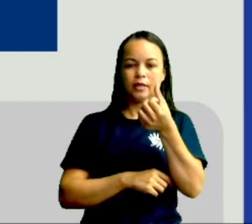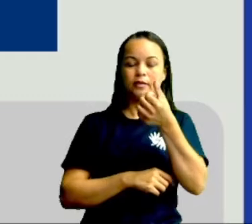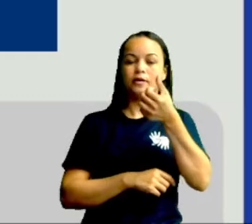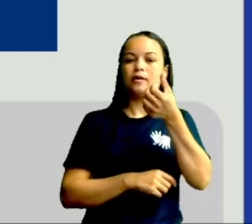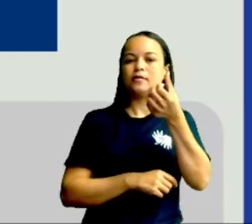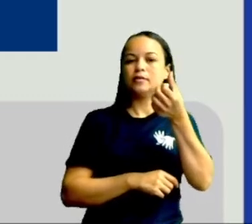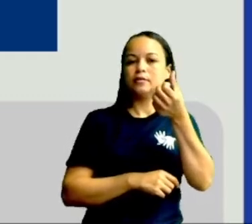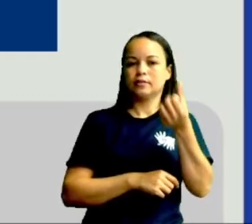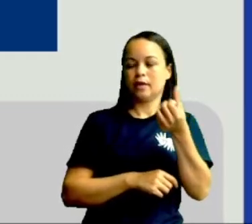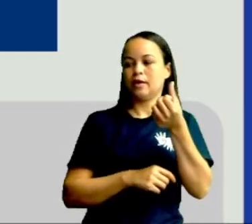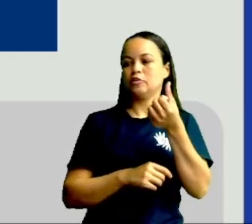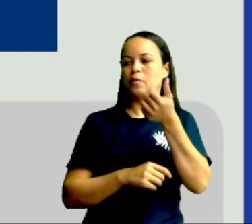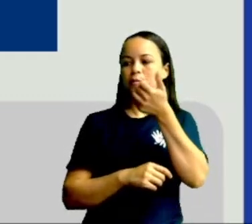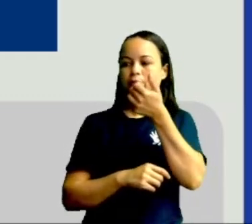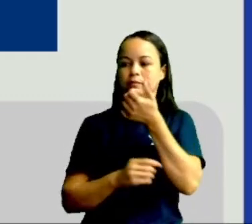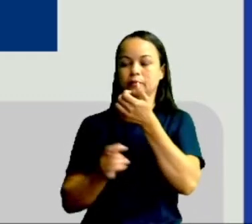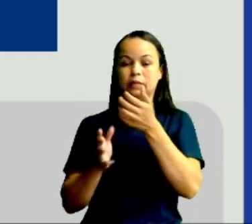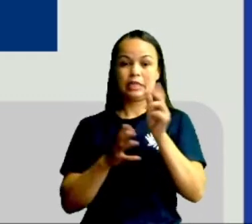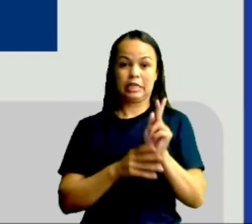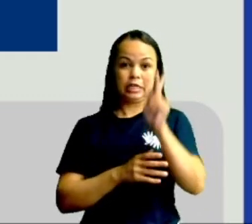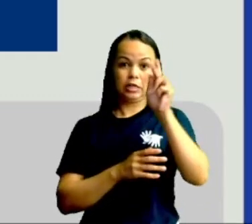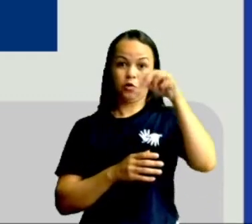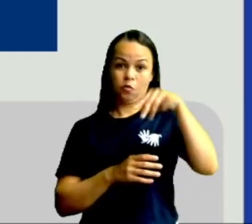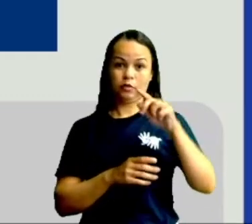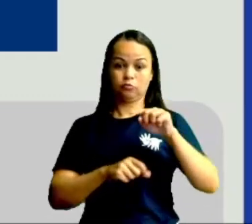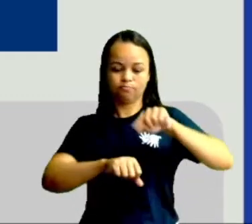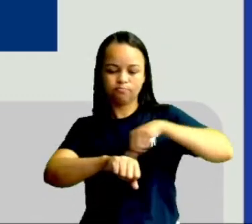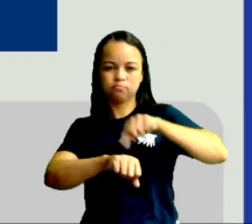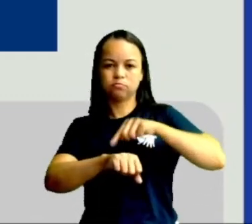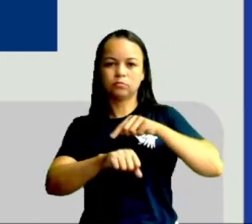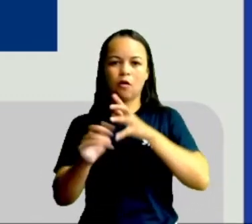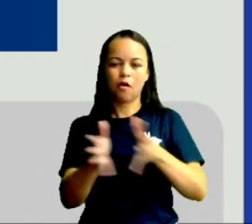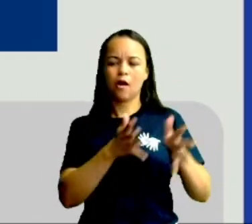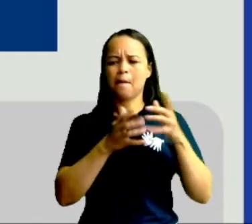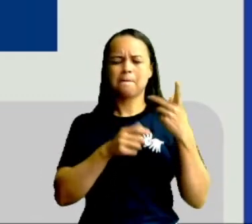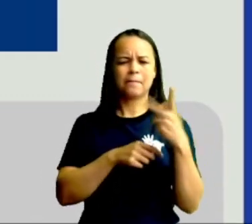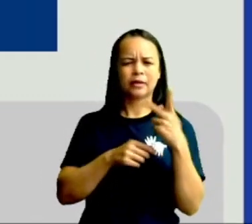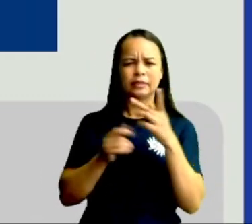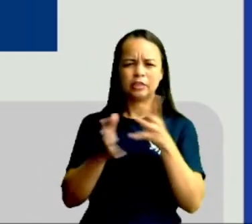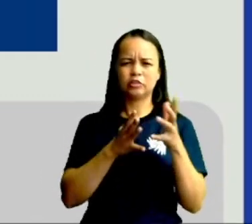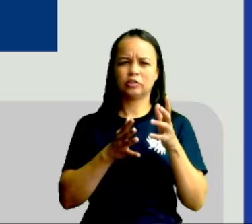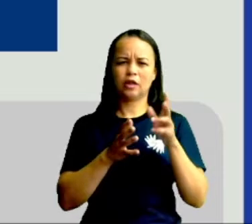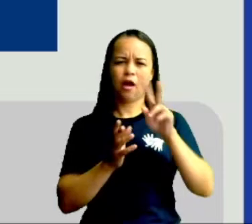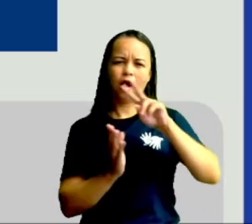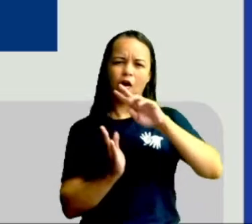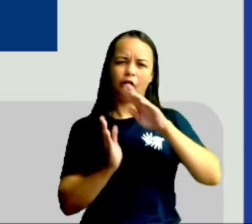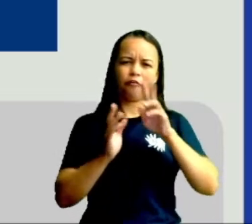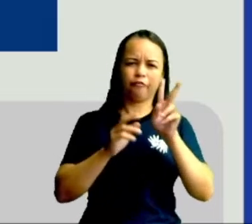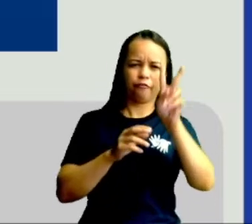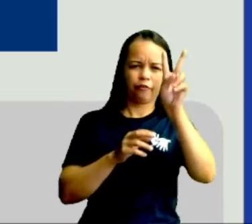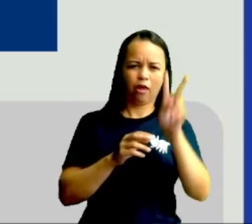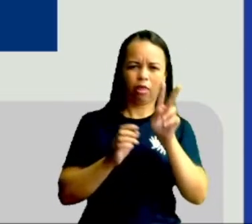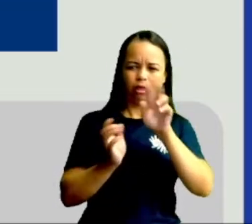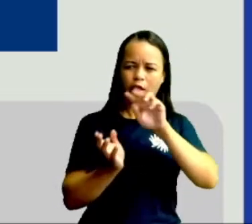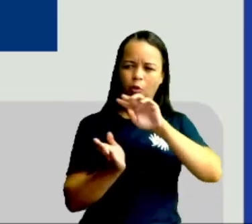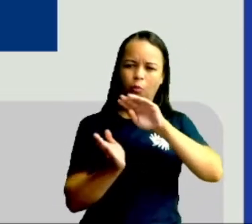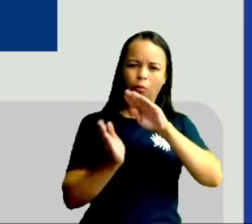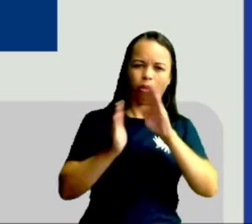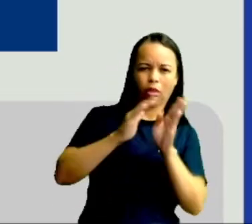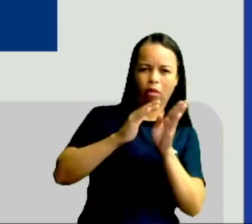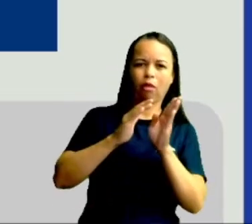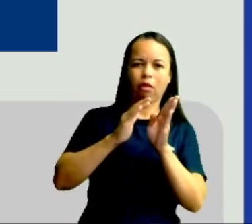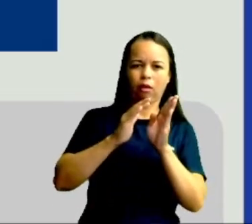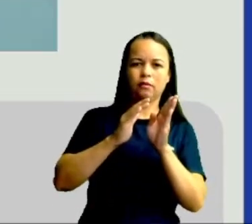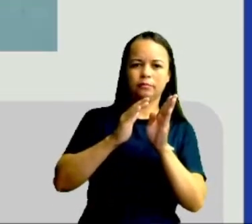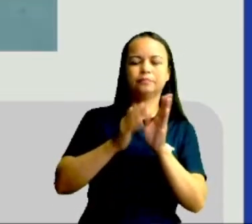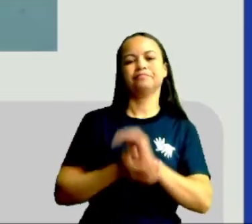1.666 km por hora. Mas este eixo não é bem na vertical, ele é um pouquinho